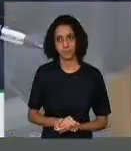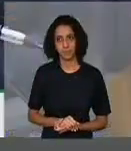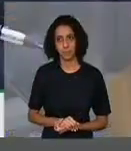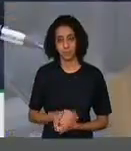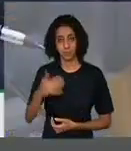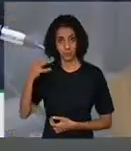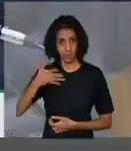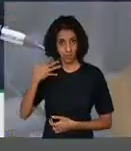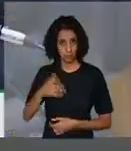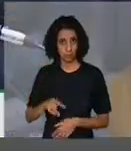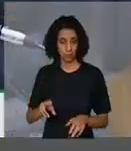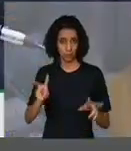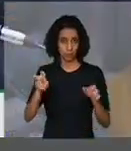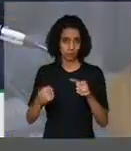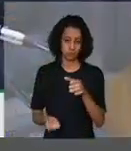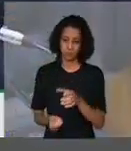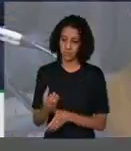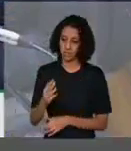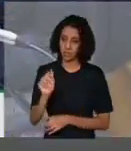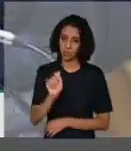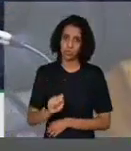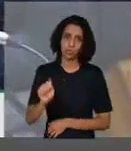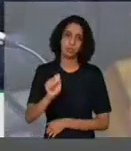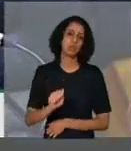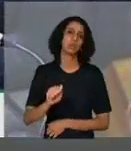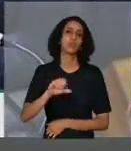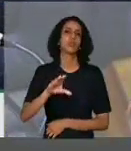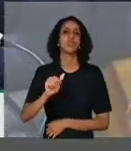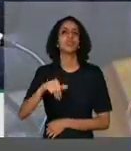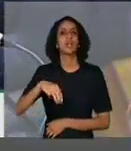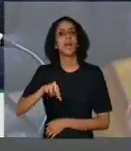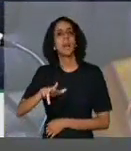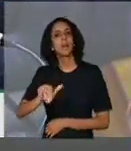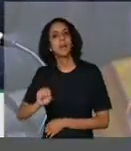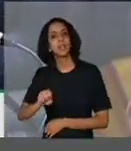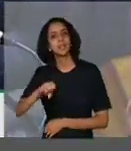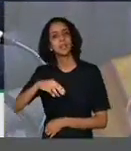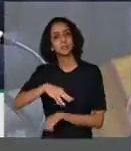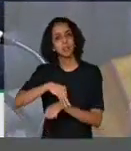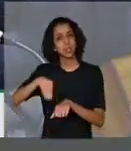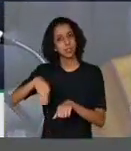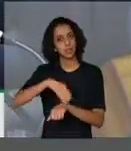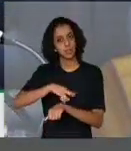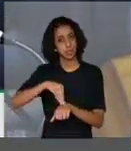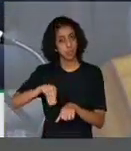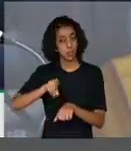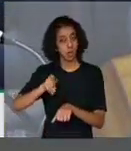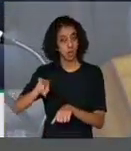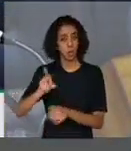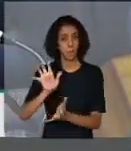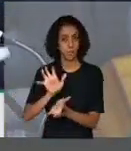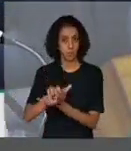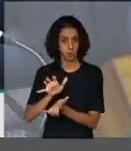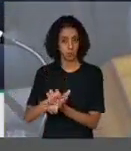da criação da Associação de Câmaras de Mediação e Arbitragem lá em Pernambuco. Peço a Vossa Excelência a